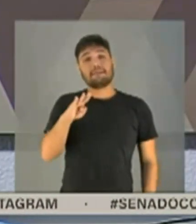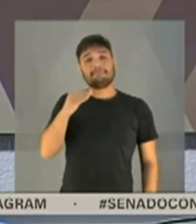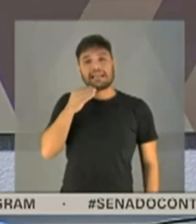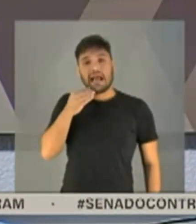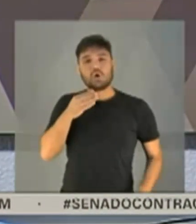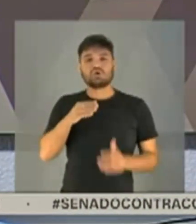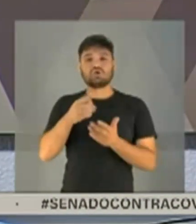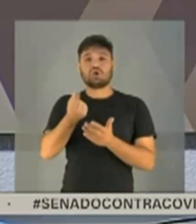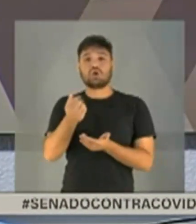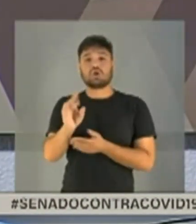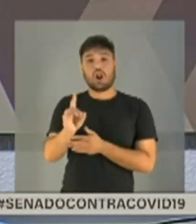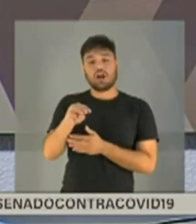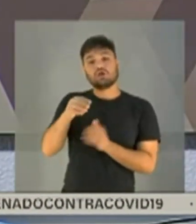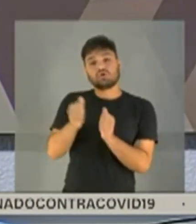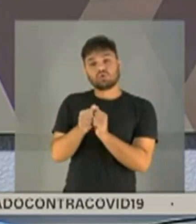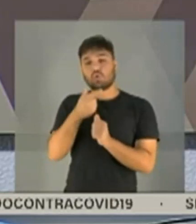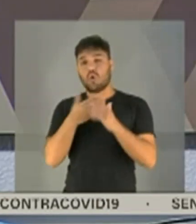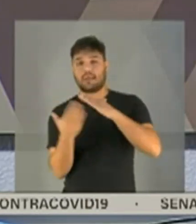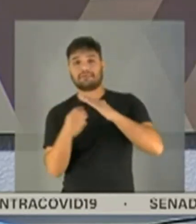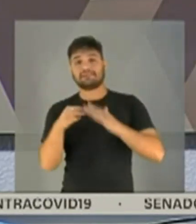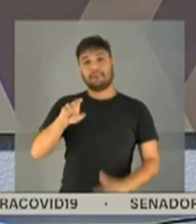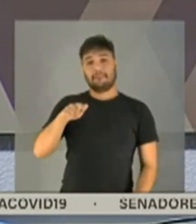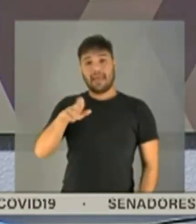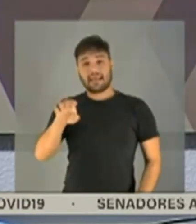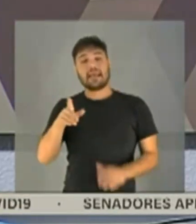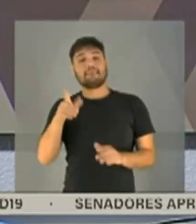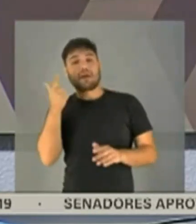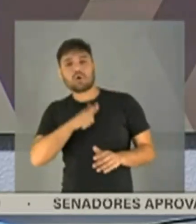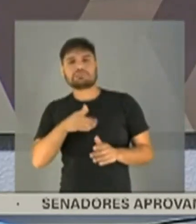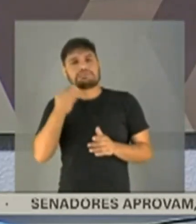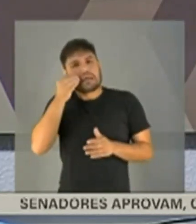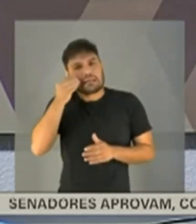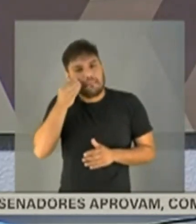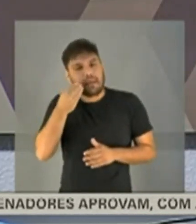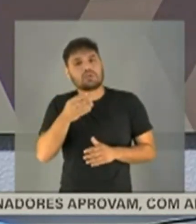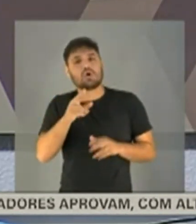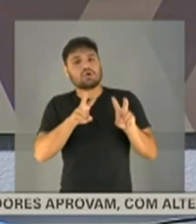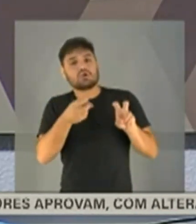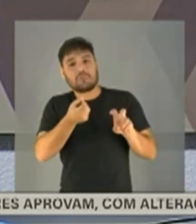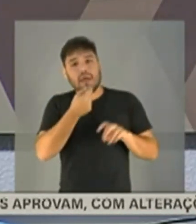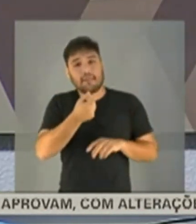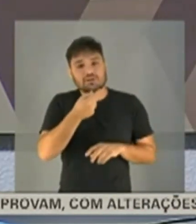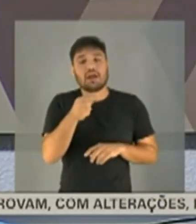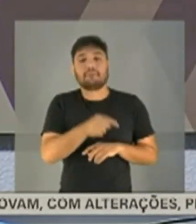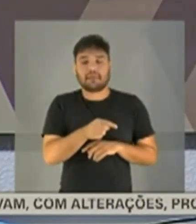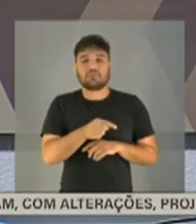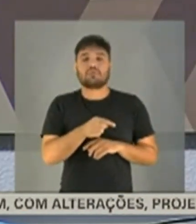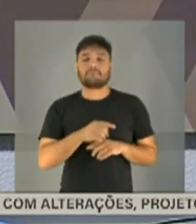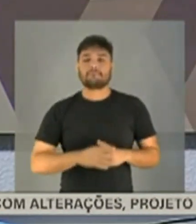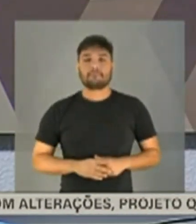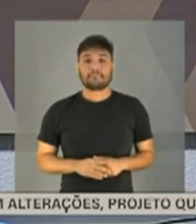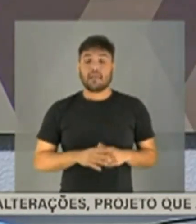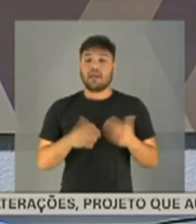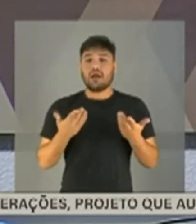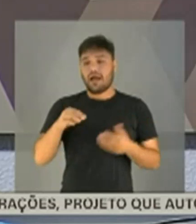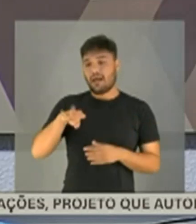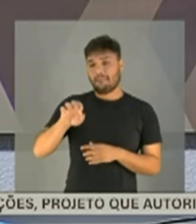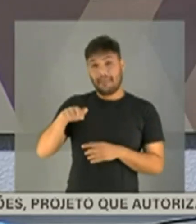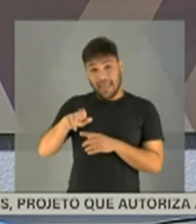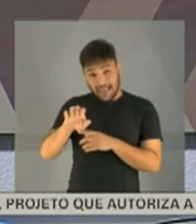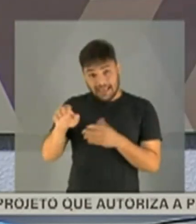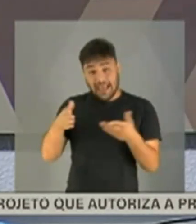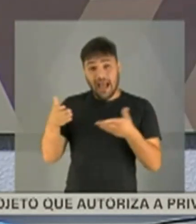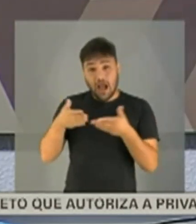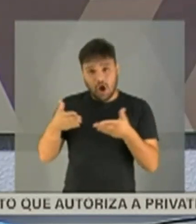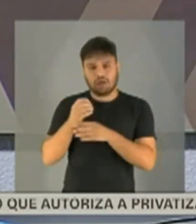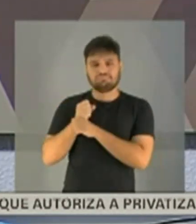de dólares com a Merck para ter acesso a tratamentos experimentais dessa droga específica. Então, por que a Merck, de repente,